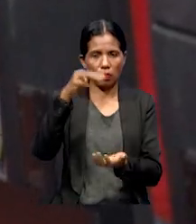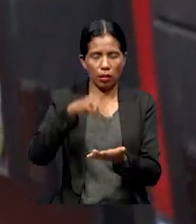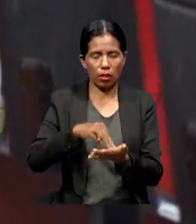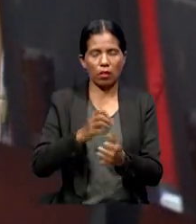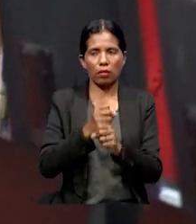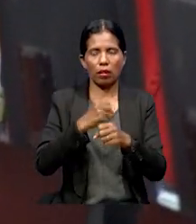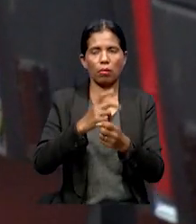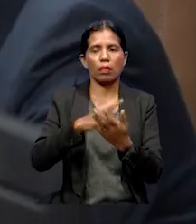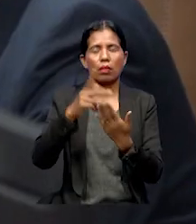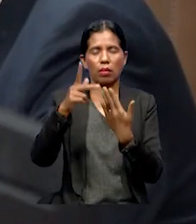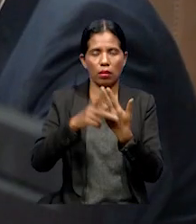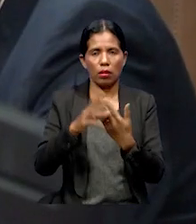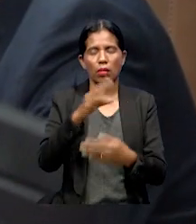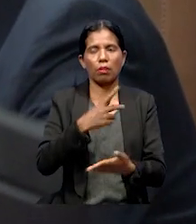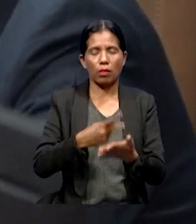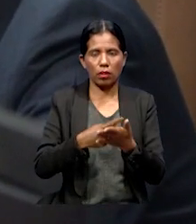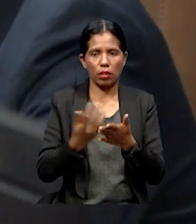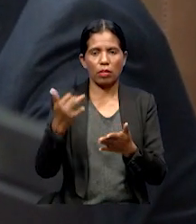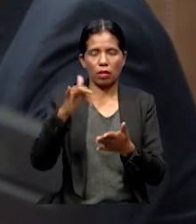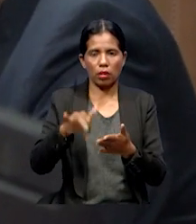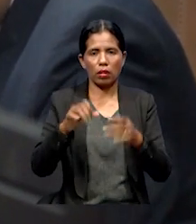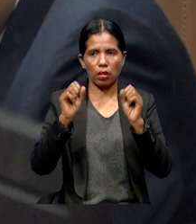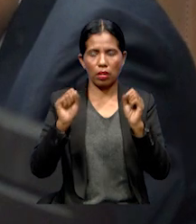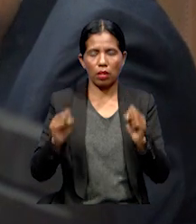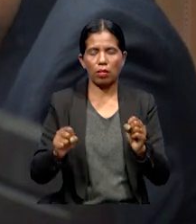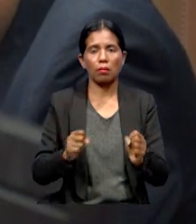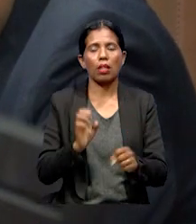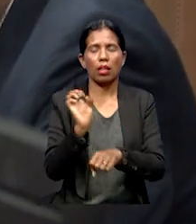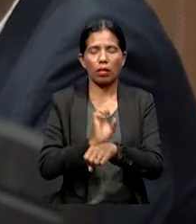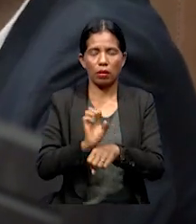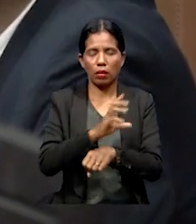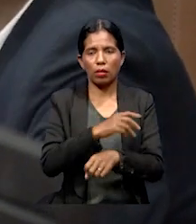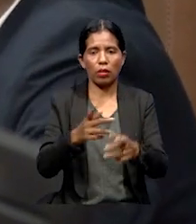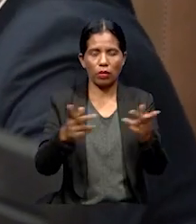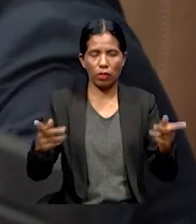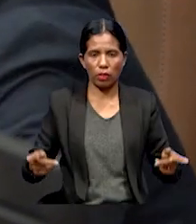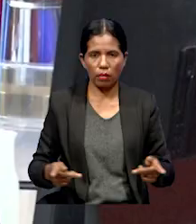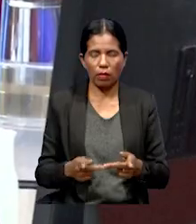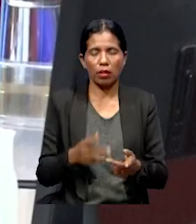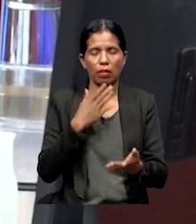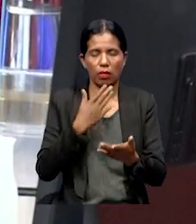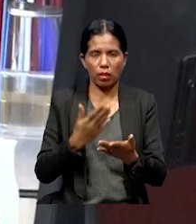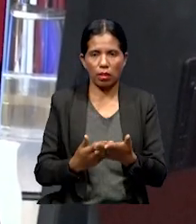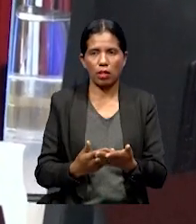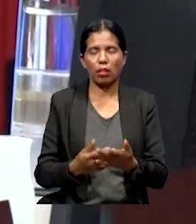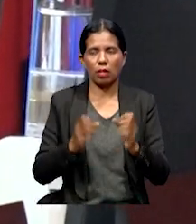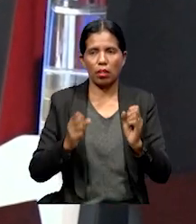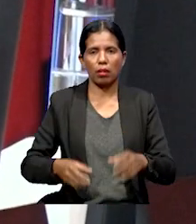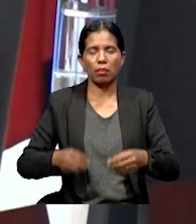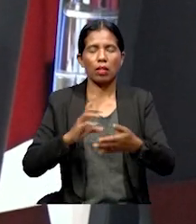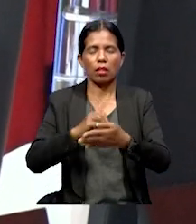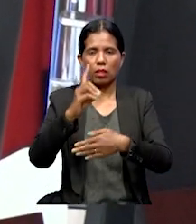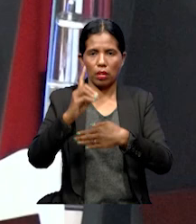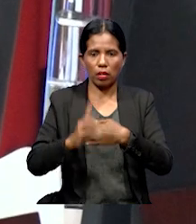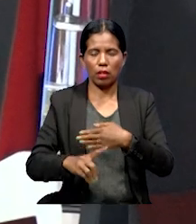o programa no projeto CIRA, o carácter socioeconômico no ambientalmente sustentável, destina para